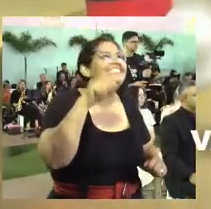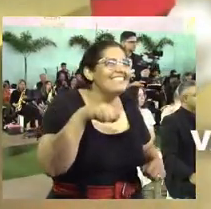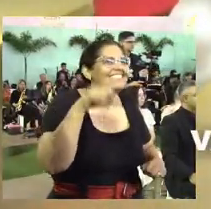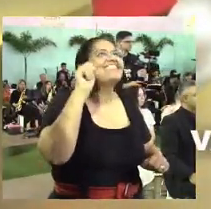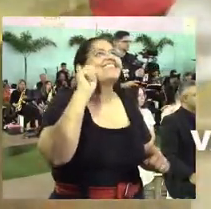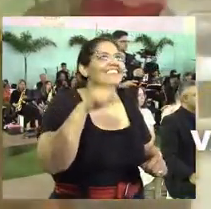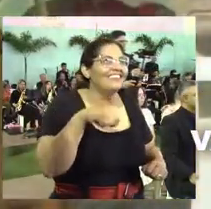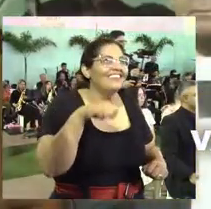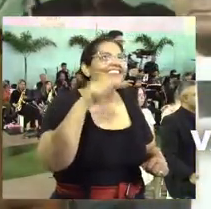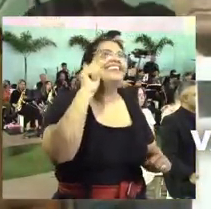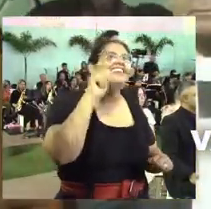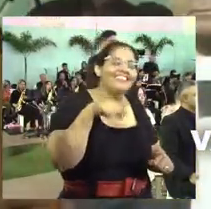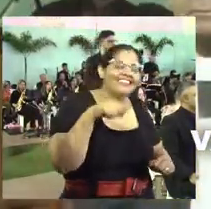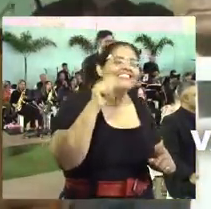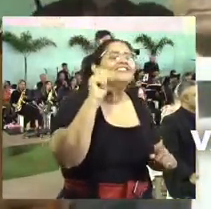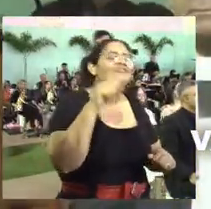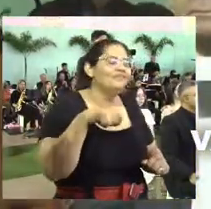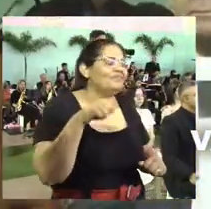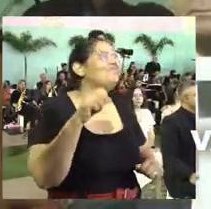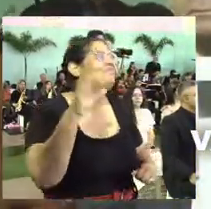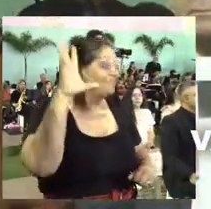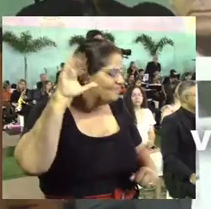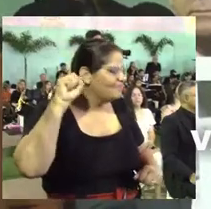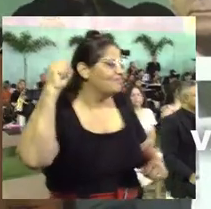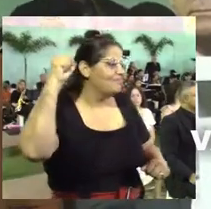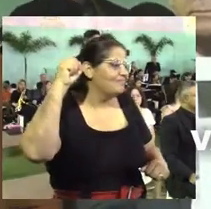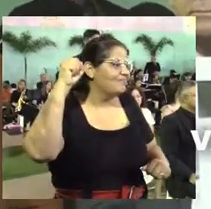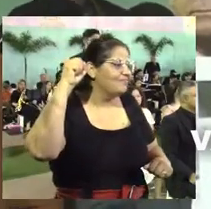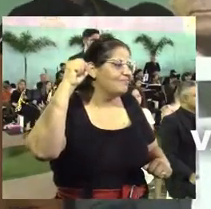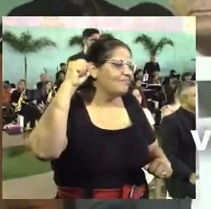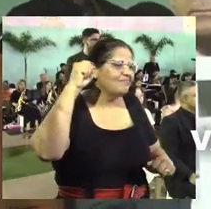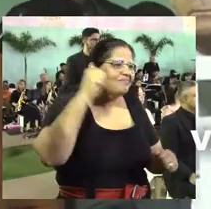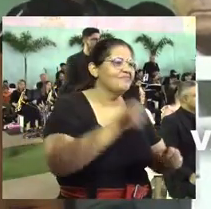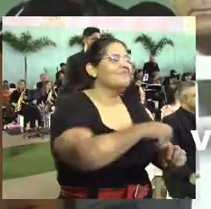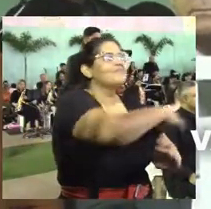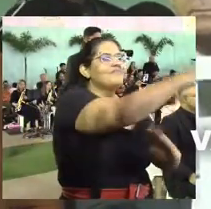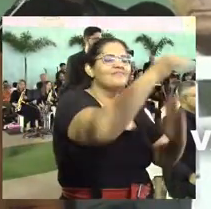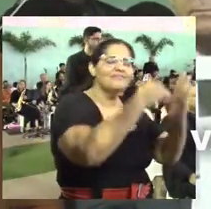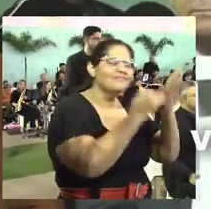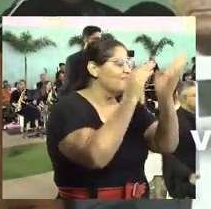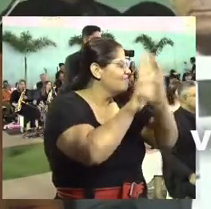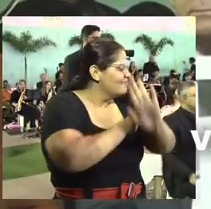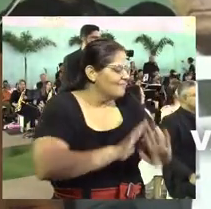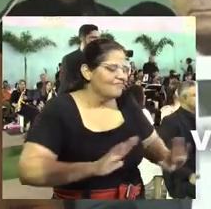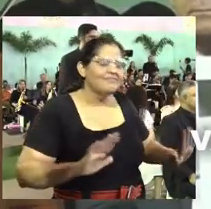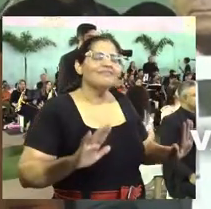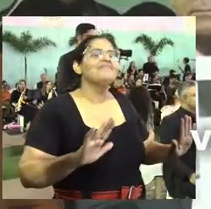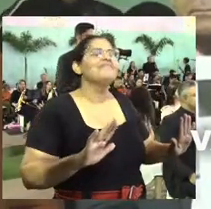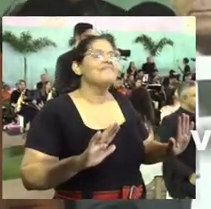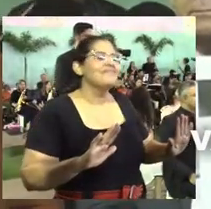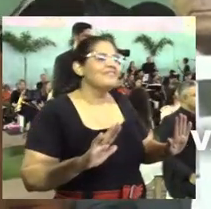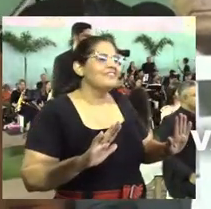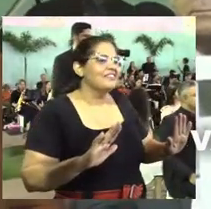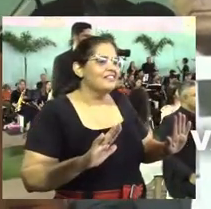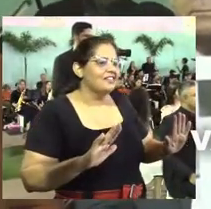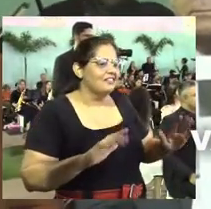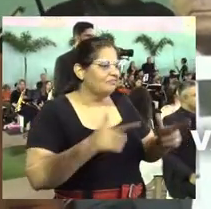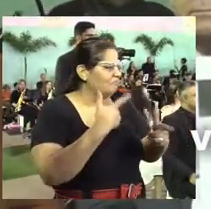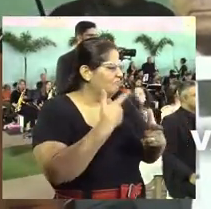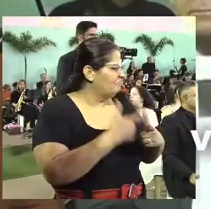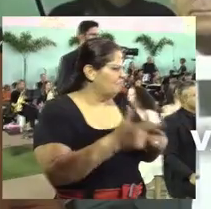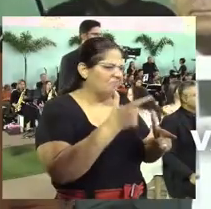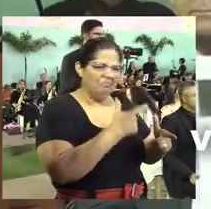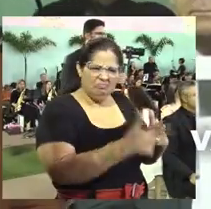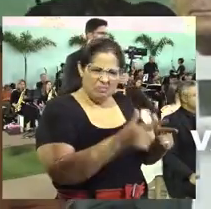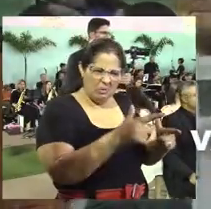sim sim escute só vai passar você não